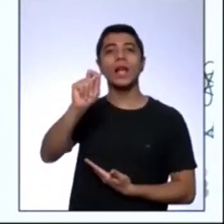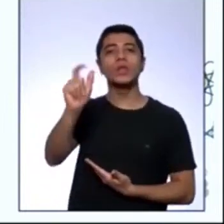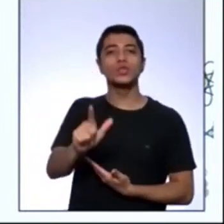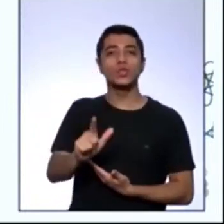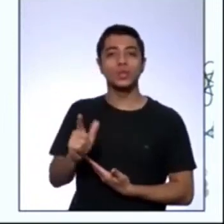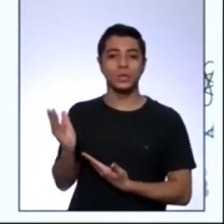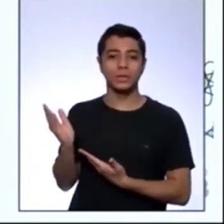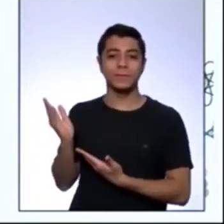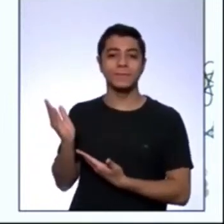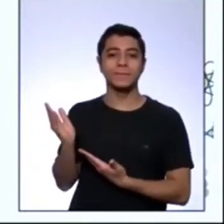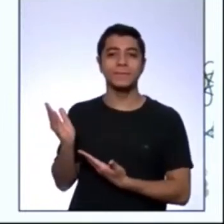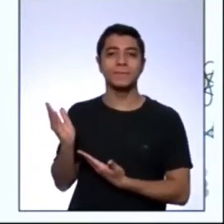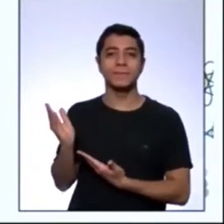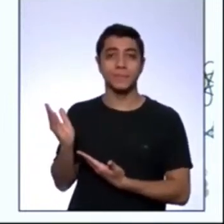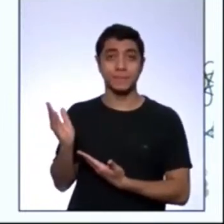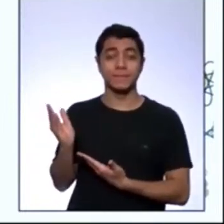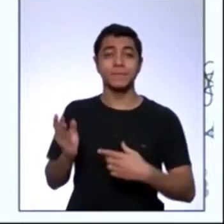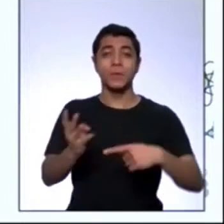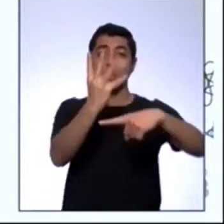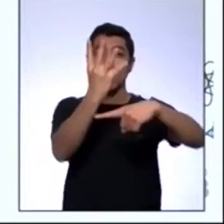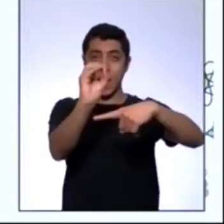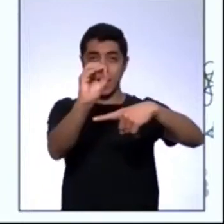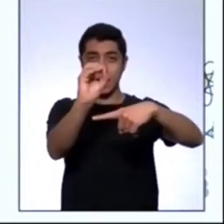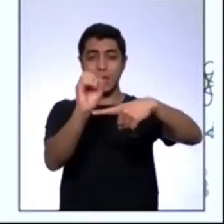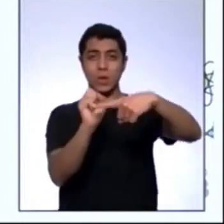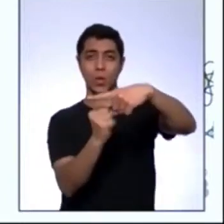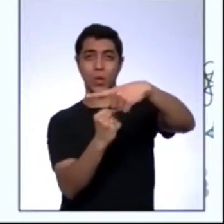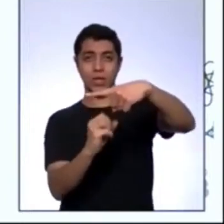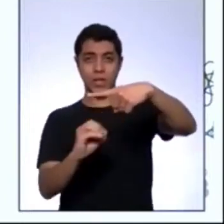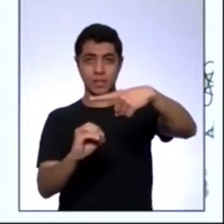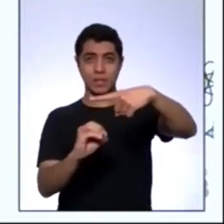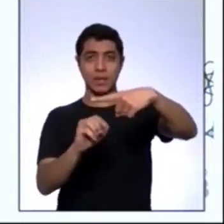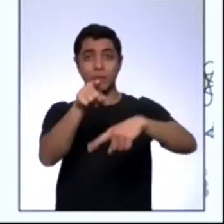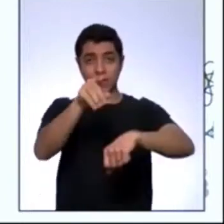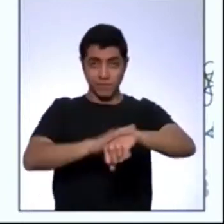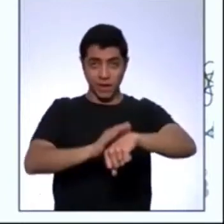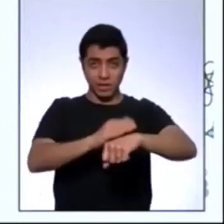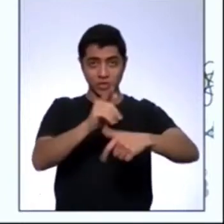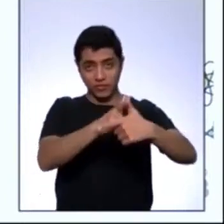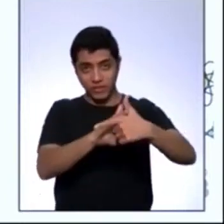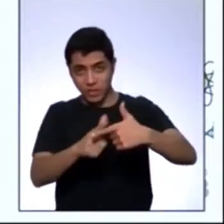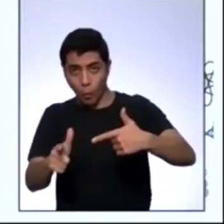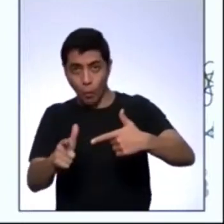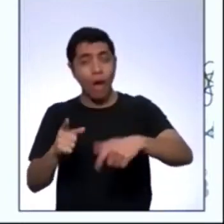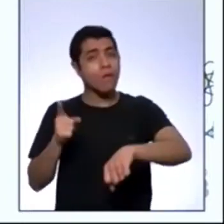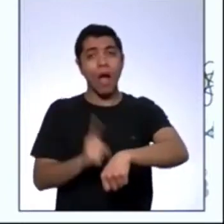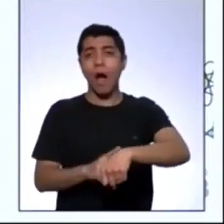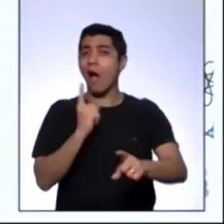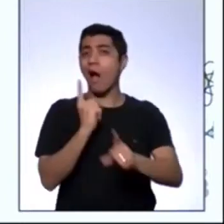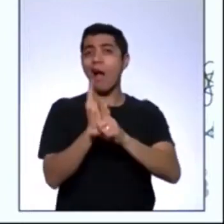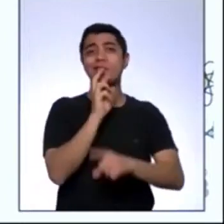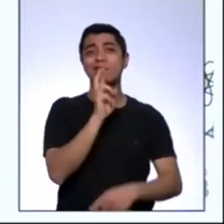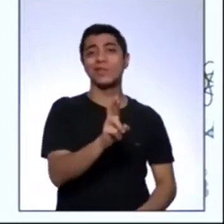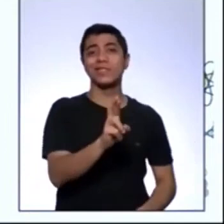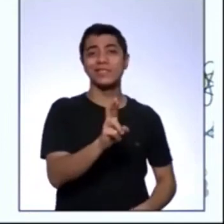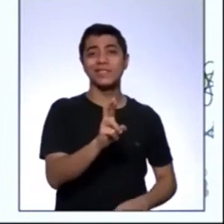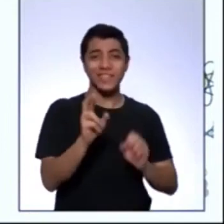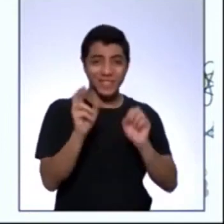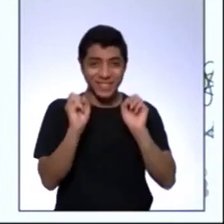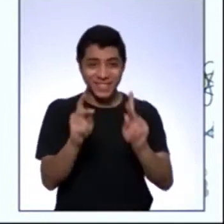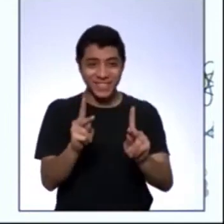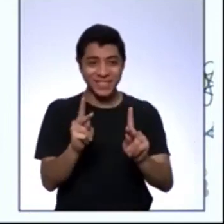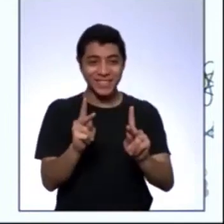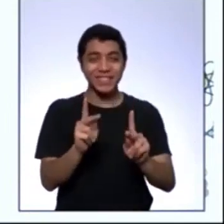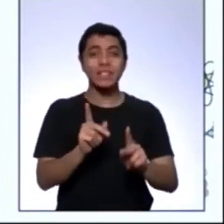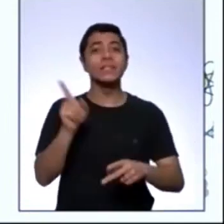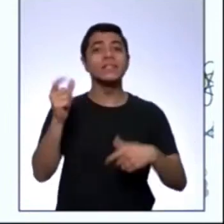e Eu dividi 40 por 80 já é a resposta então você vai aprender a fazer a parte pelo